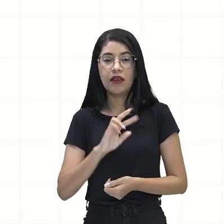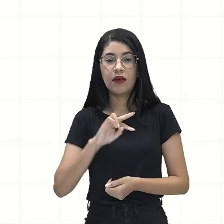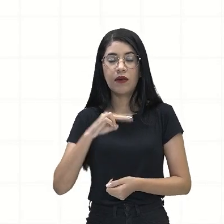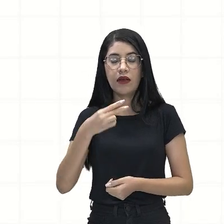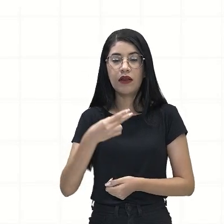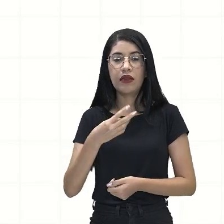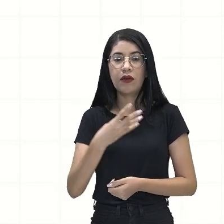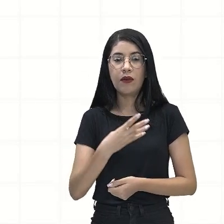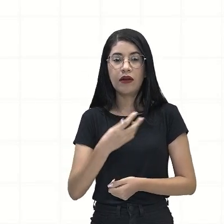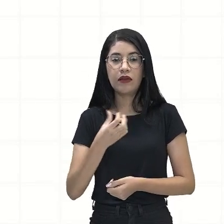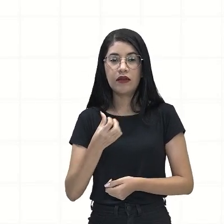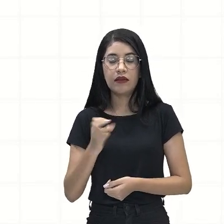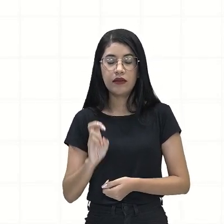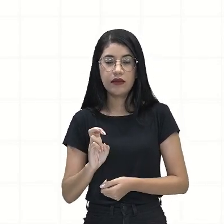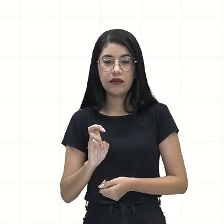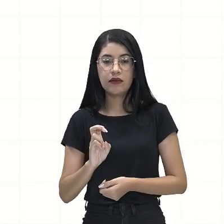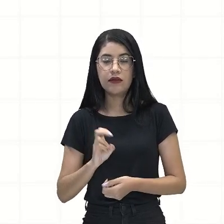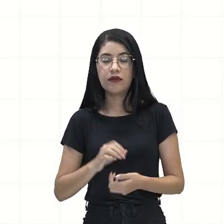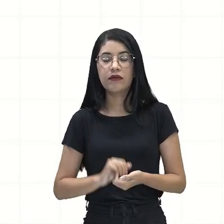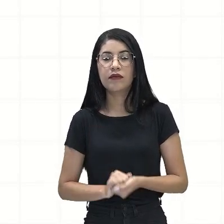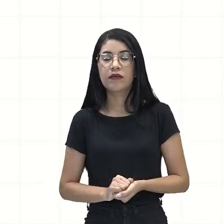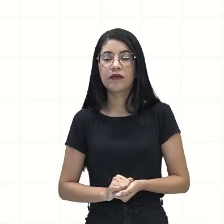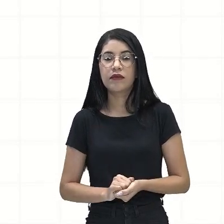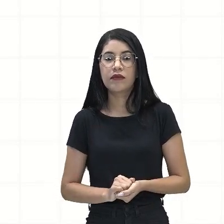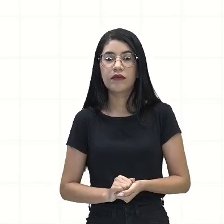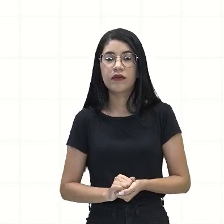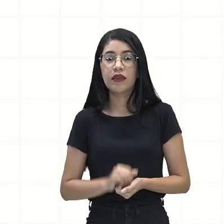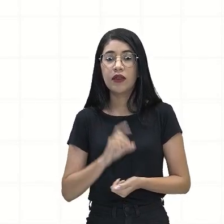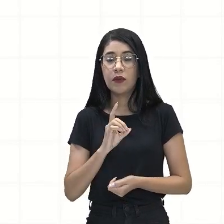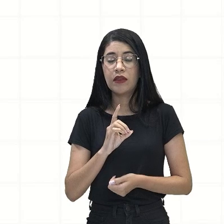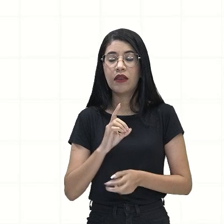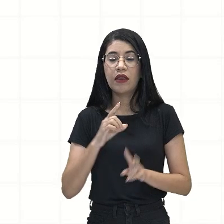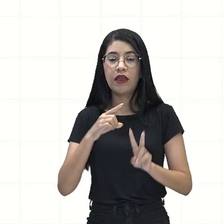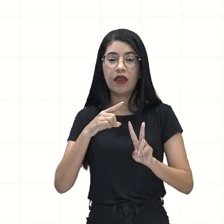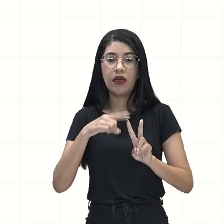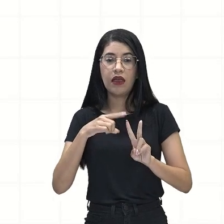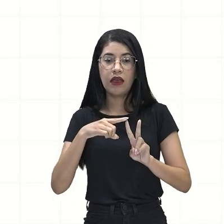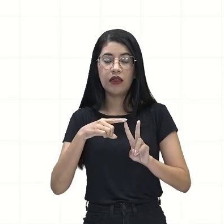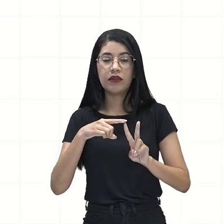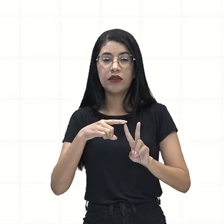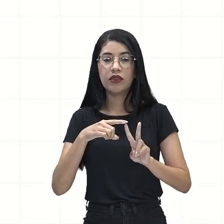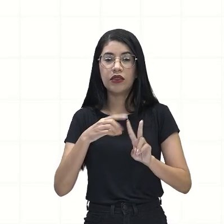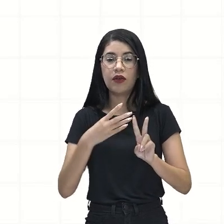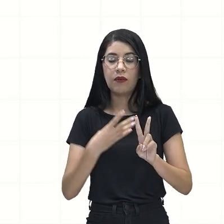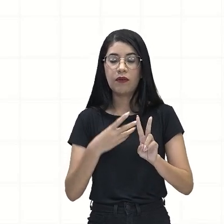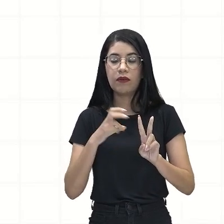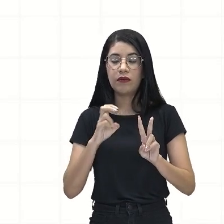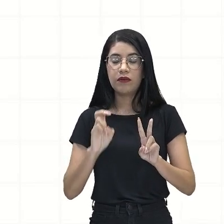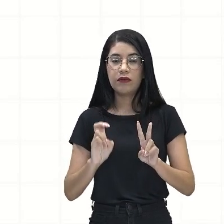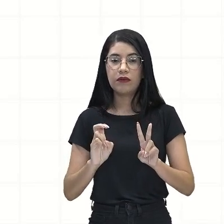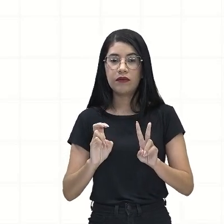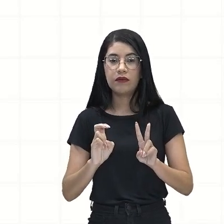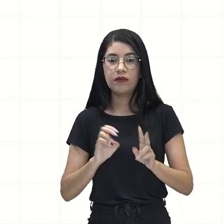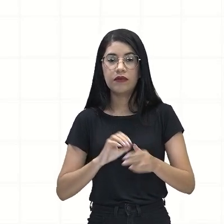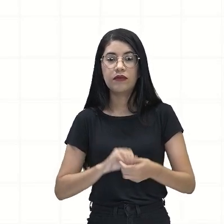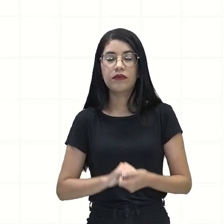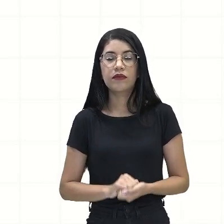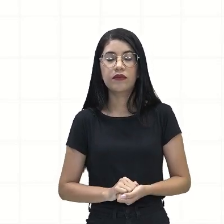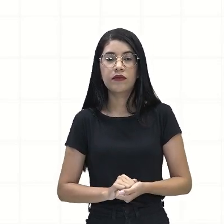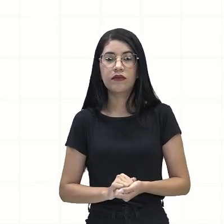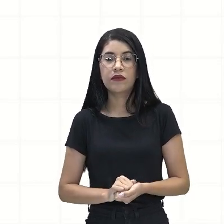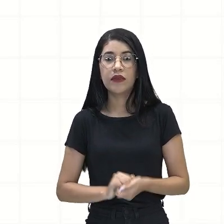igual a 45. Logo, d é igual a raiz quadrada de 45. Então,